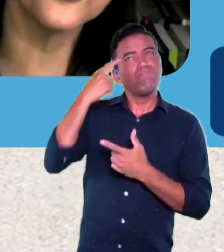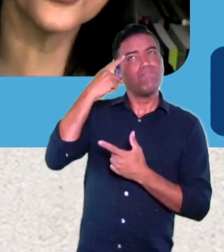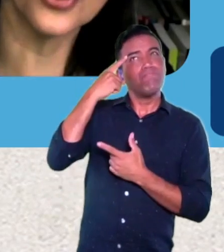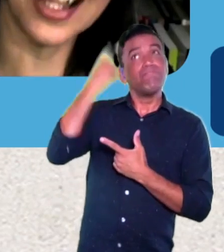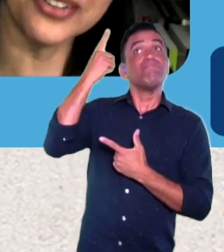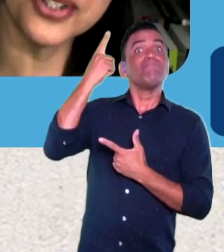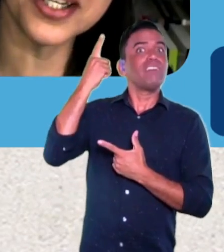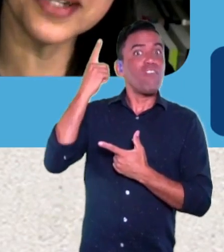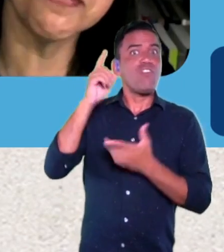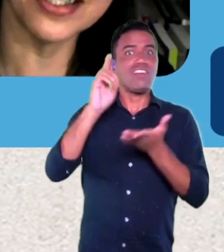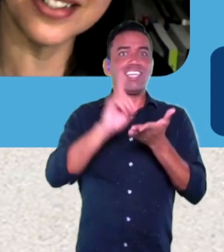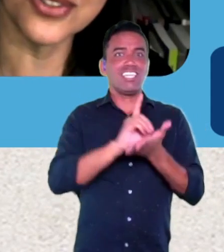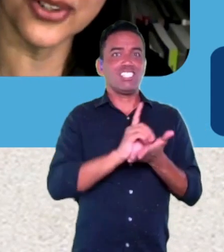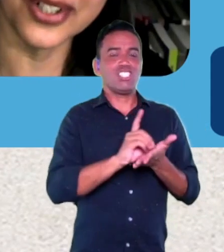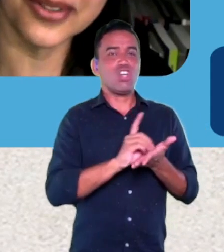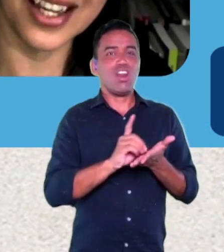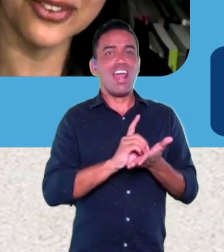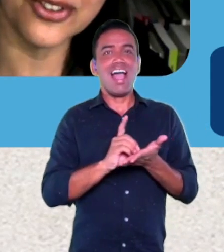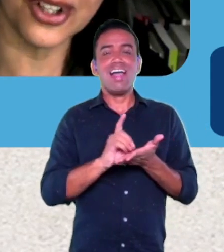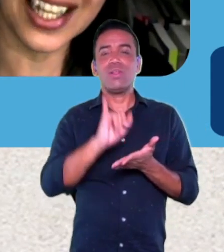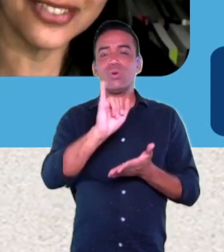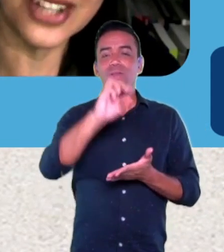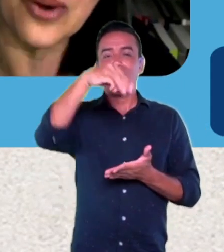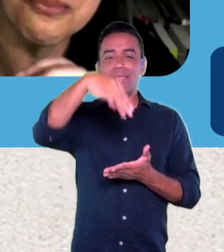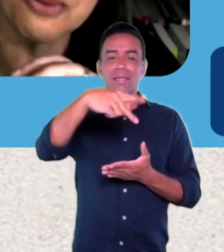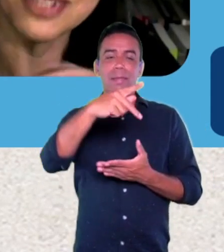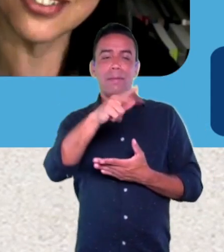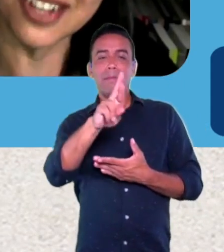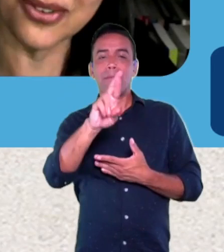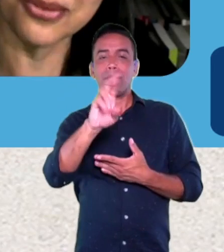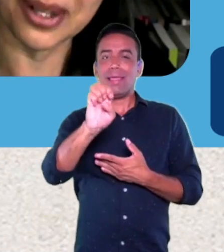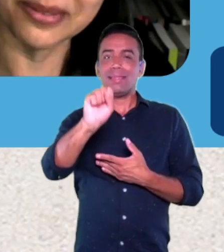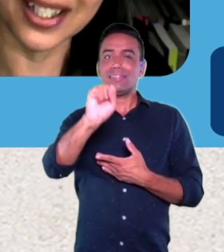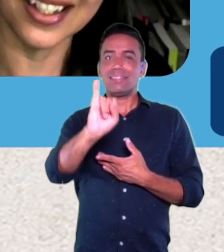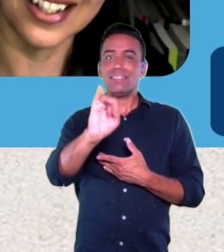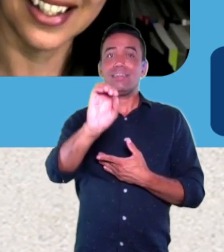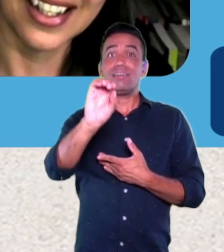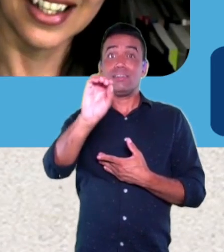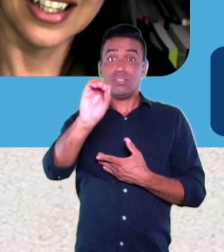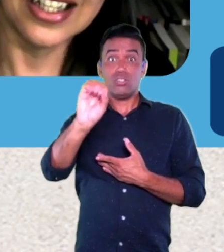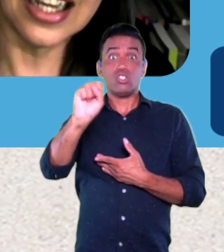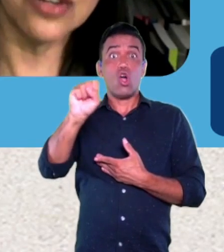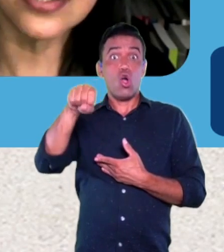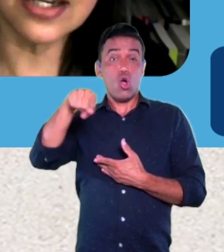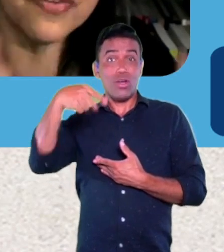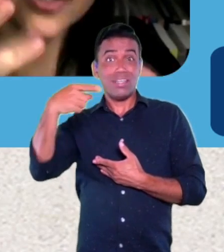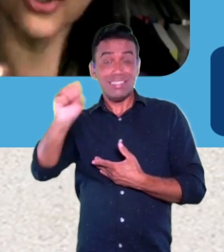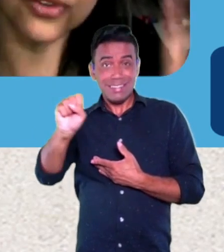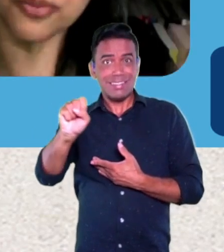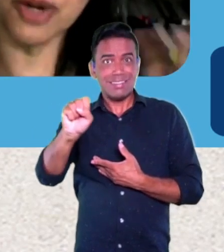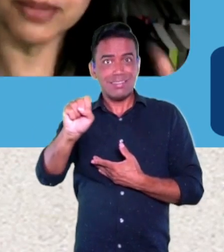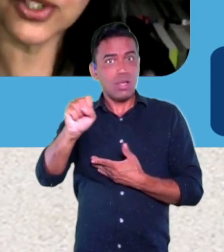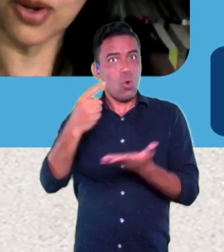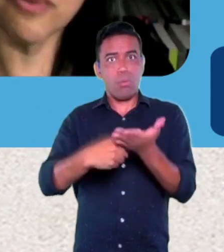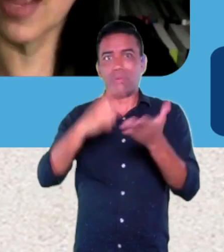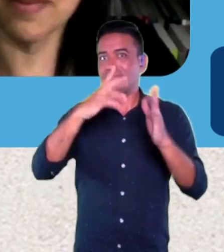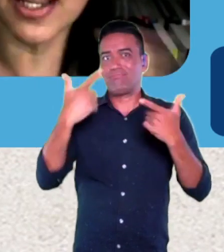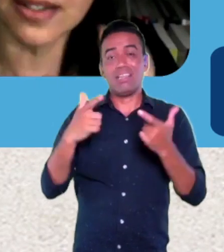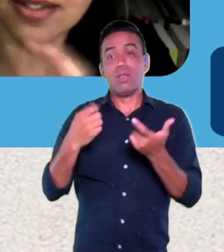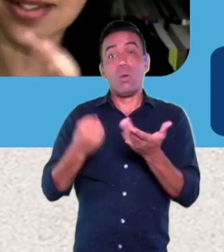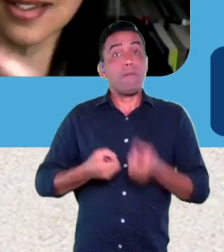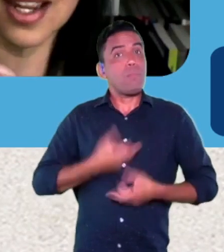fazer um dicionário de imprecisões, que aí é um dicionário que não tem compromisso nenhum mesmo, né? E aí eu escrevi todos os poemas